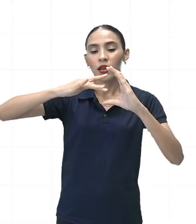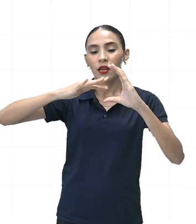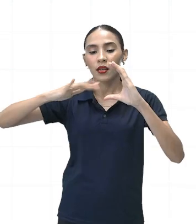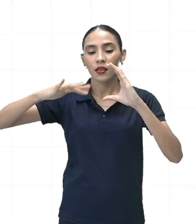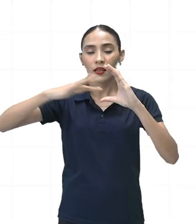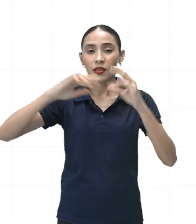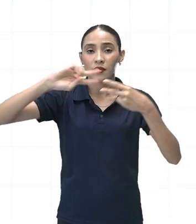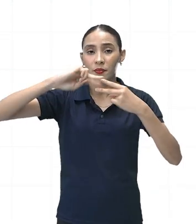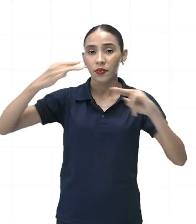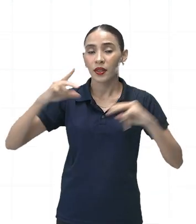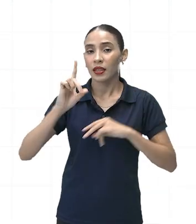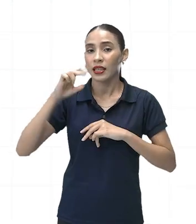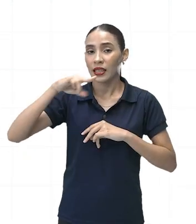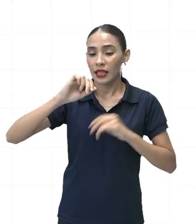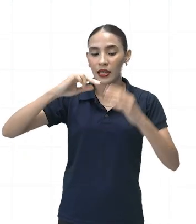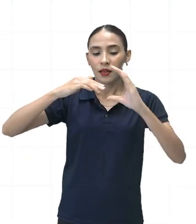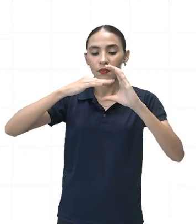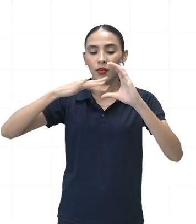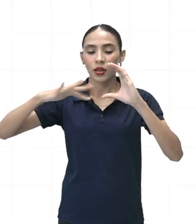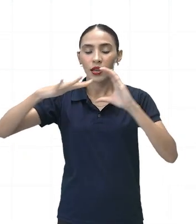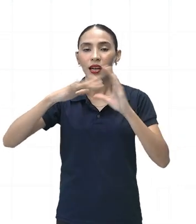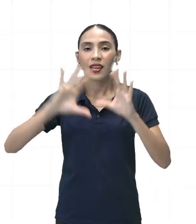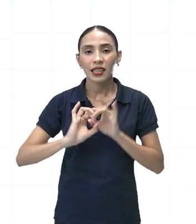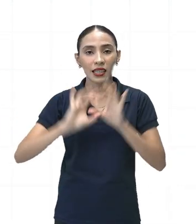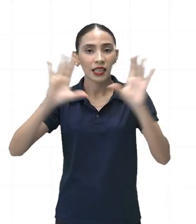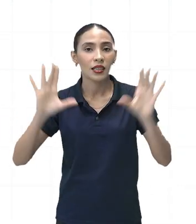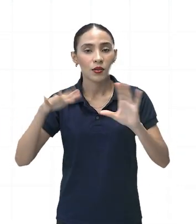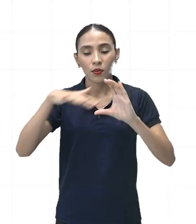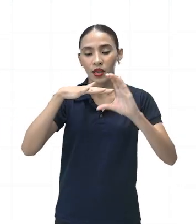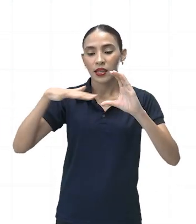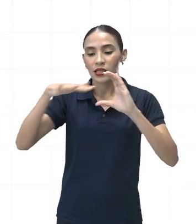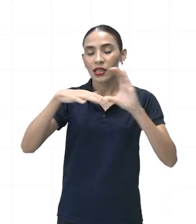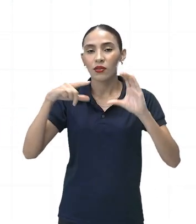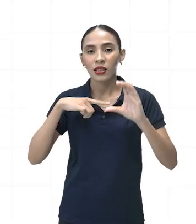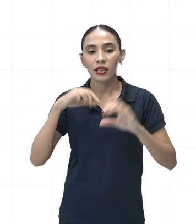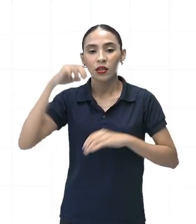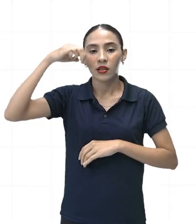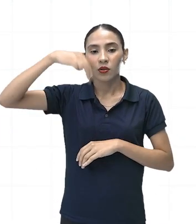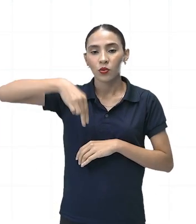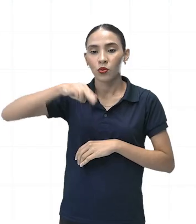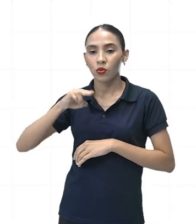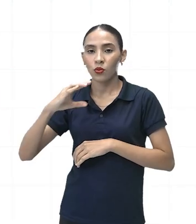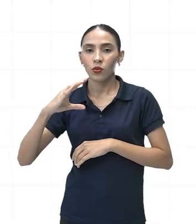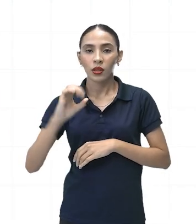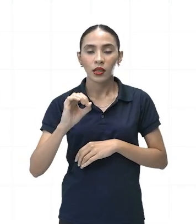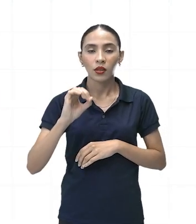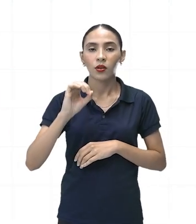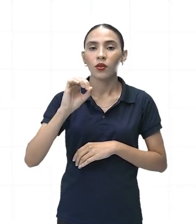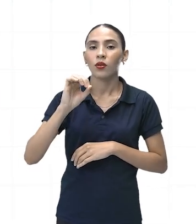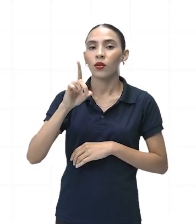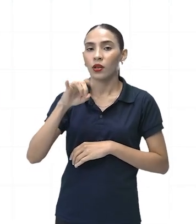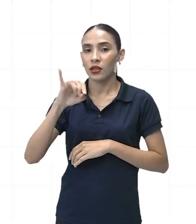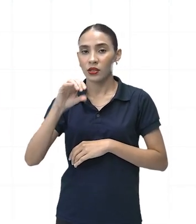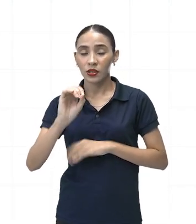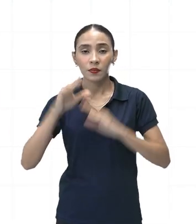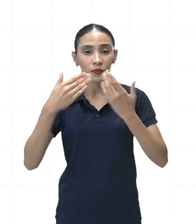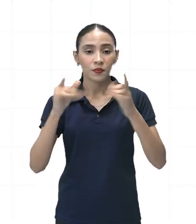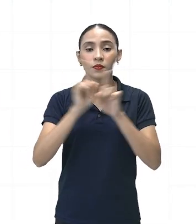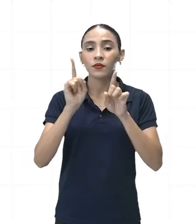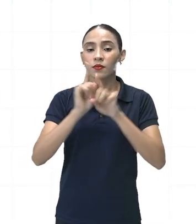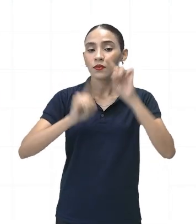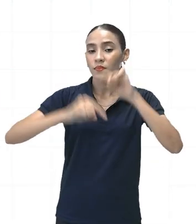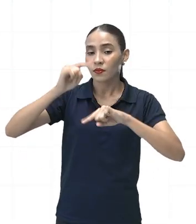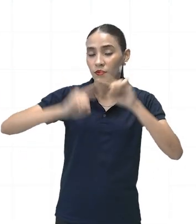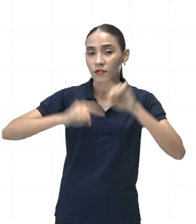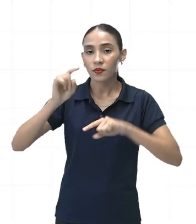está disperso, ou seja, livre ali no citoplasma, numa região que nós chamamos de nucleóide. Além disso, uma pequena